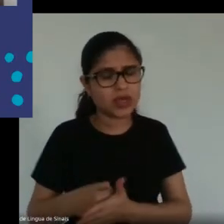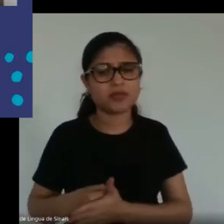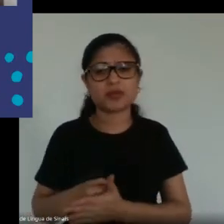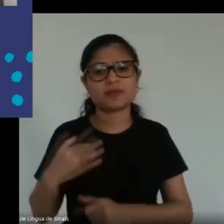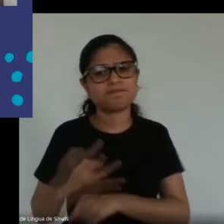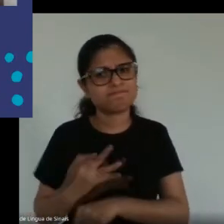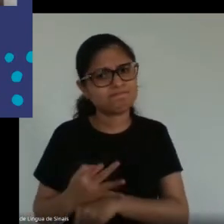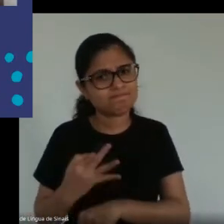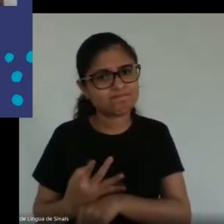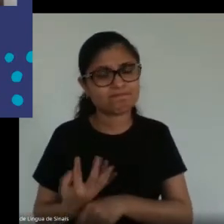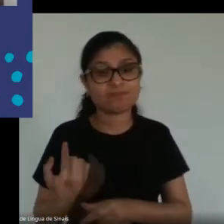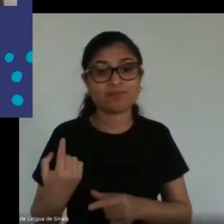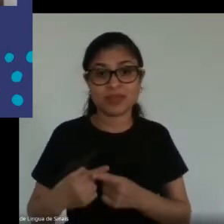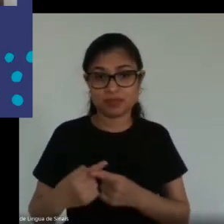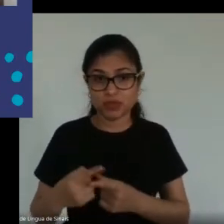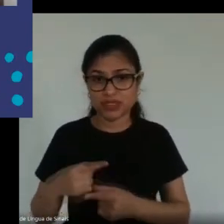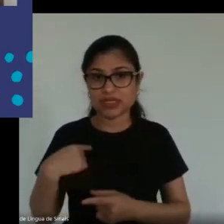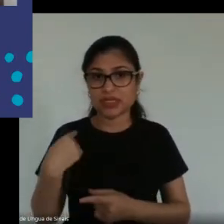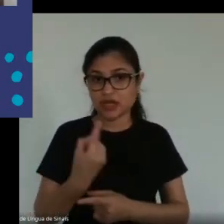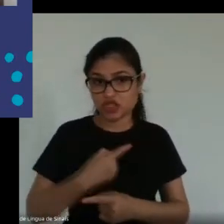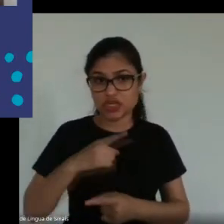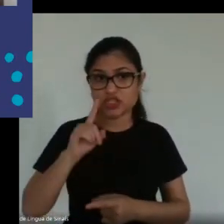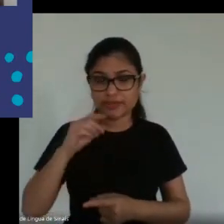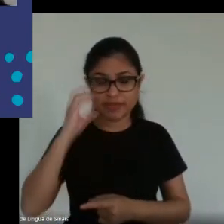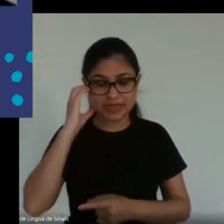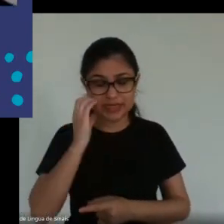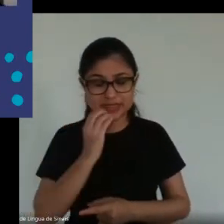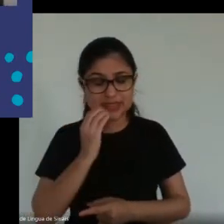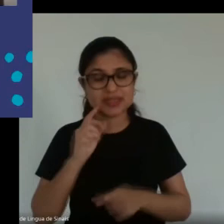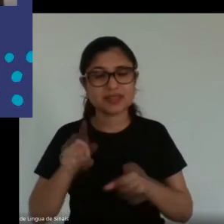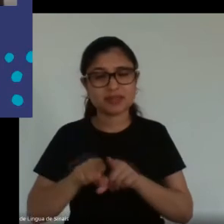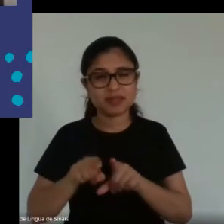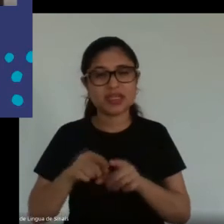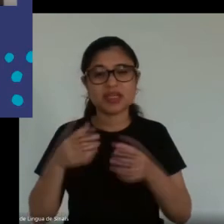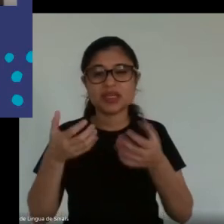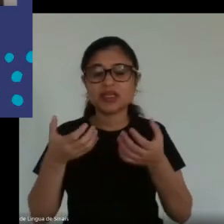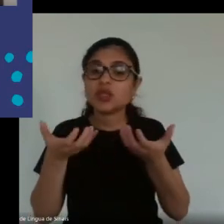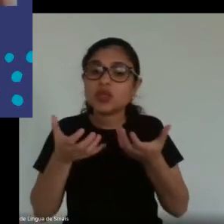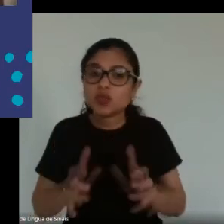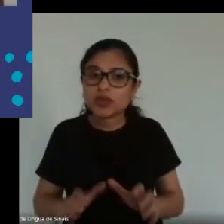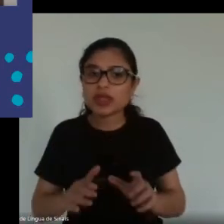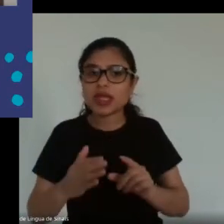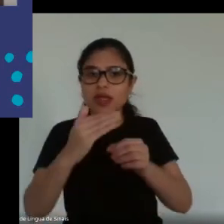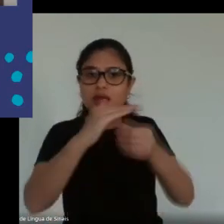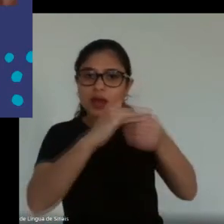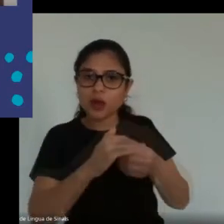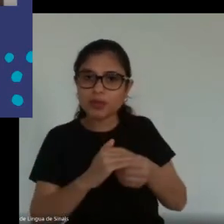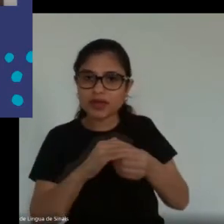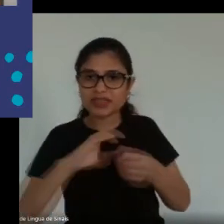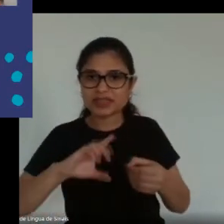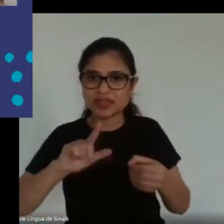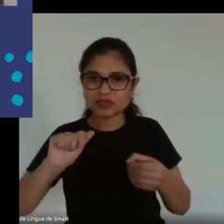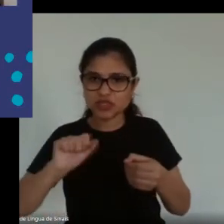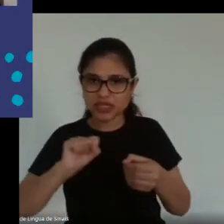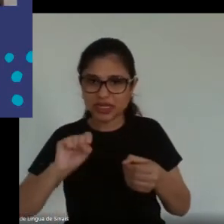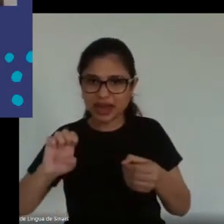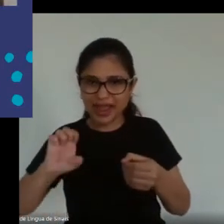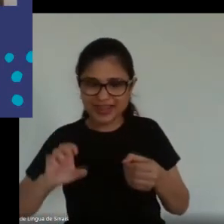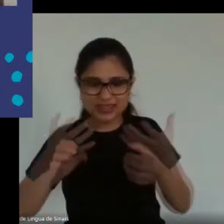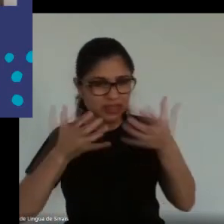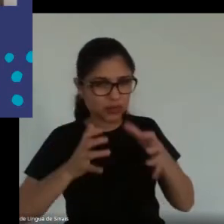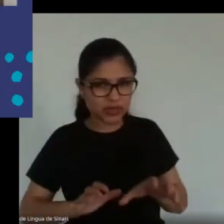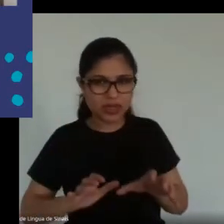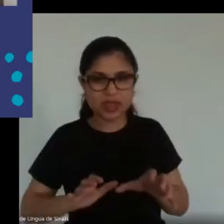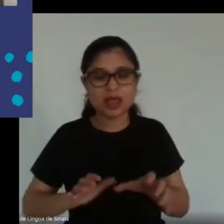gente ser marxista, o fato da gente não querer a opressão de classe, não tira automaticamente